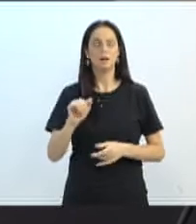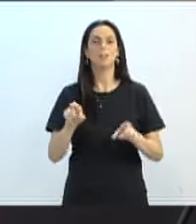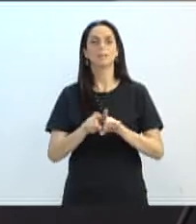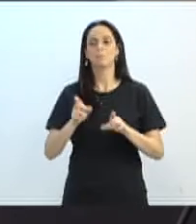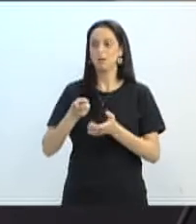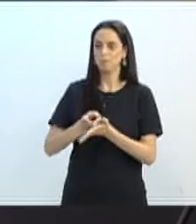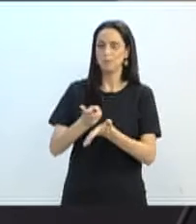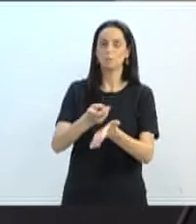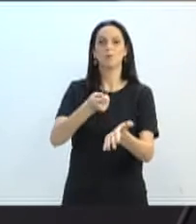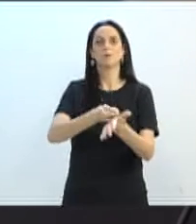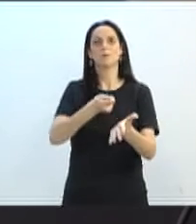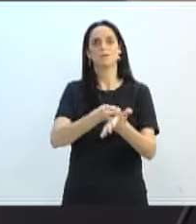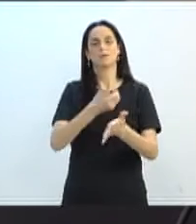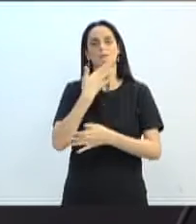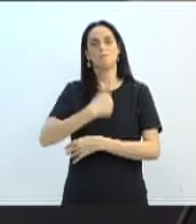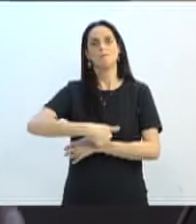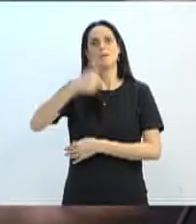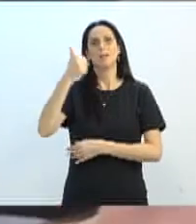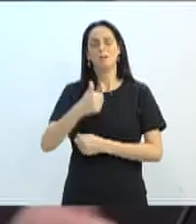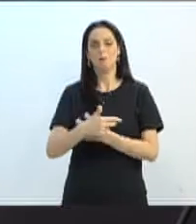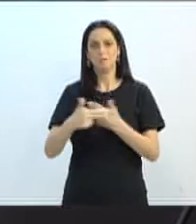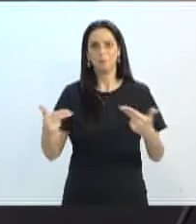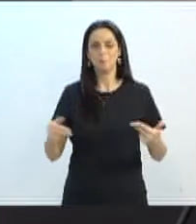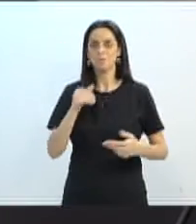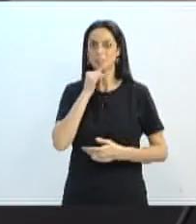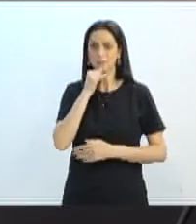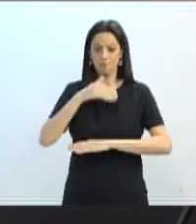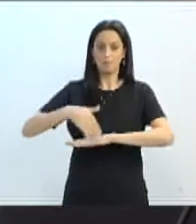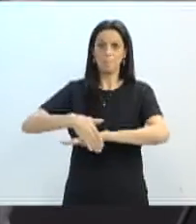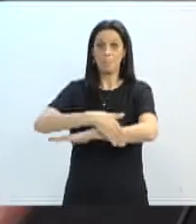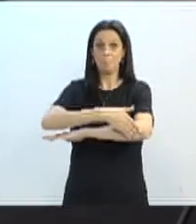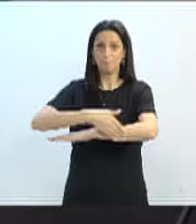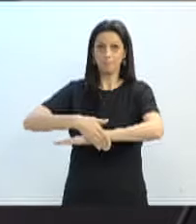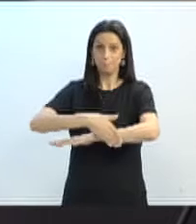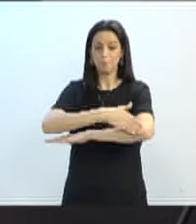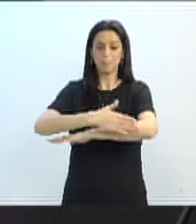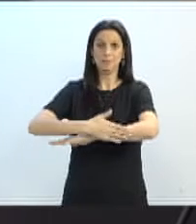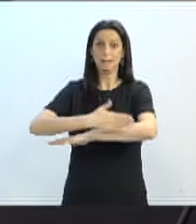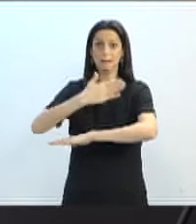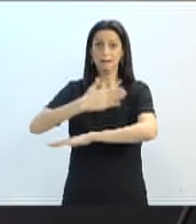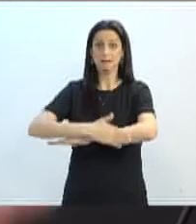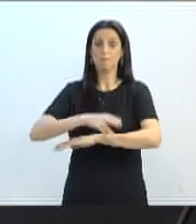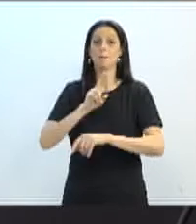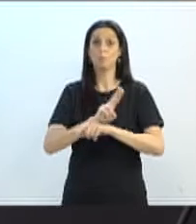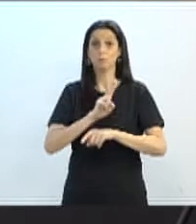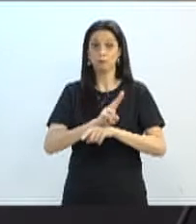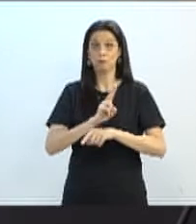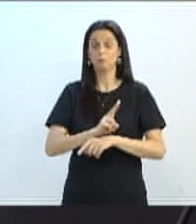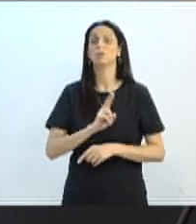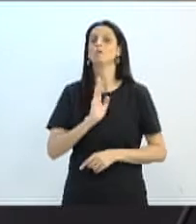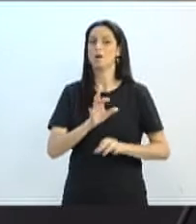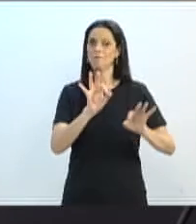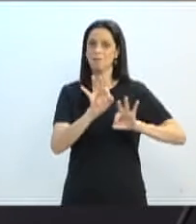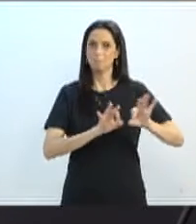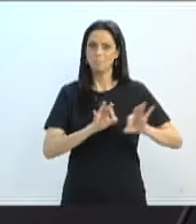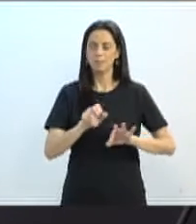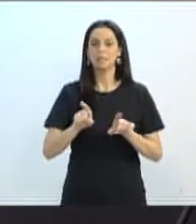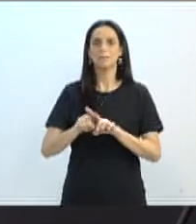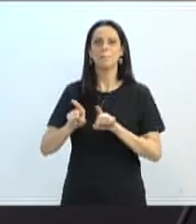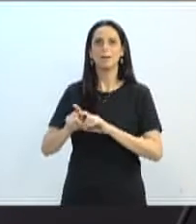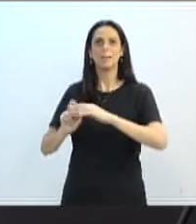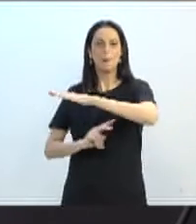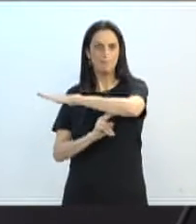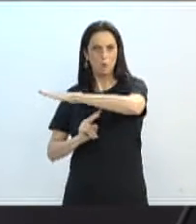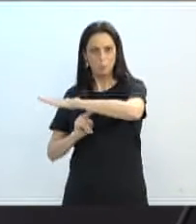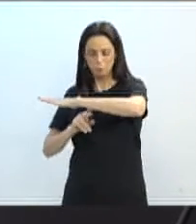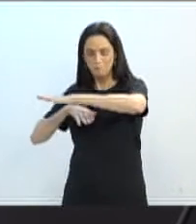permanecer cobrando que outras melhorias ali aconteçam. Essa das contenções estávamos cobrando, porque já tinha ordem assinada de serviço, a substituição da ponte pela galeria, tal,